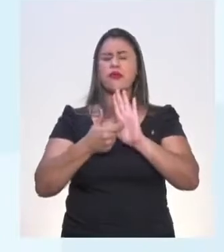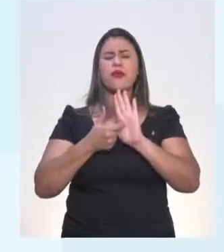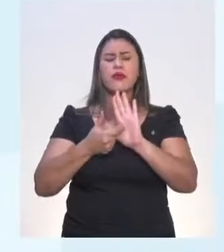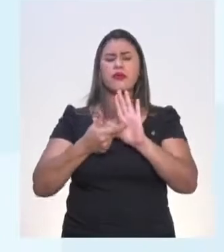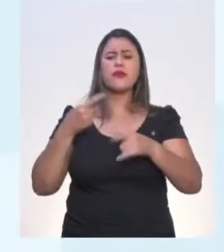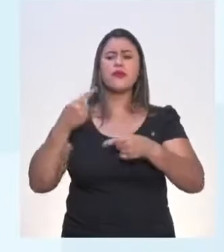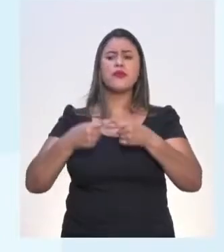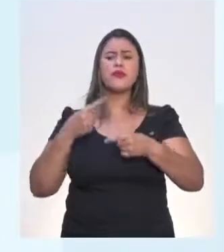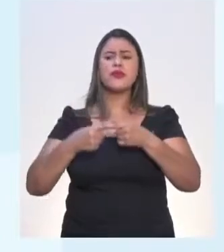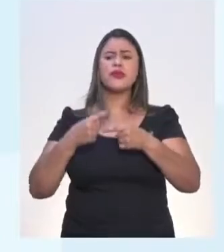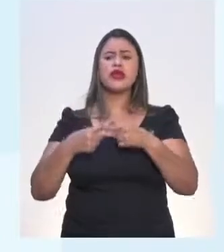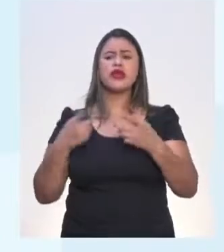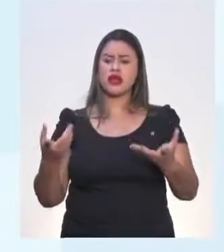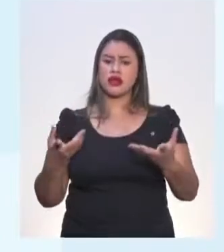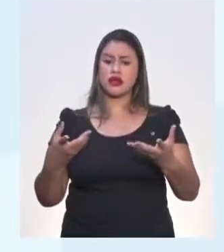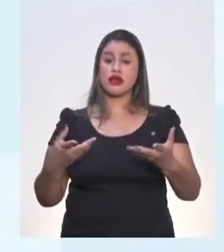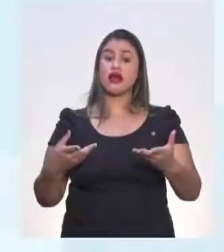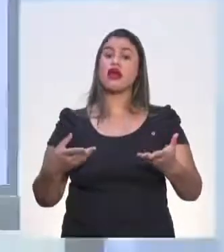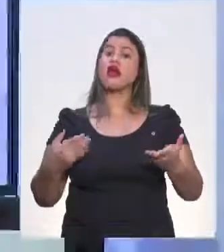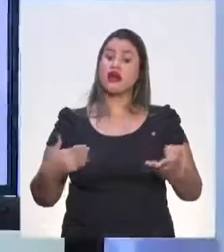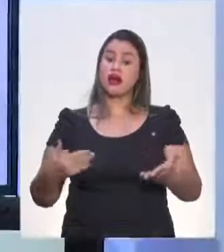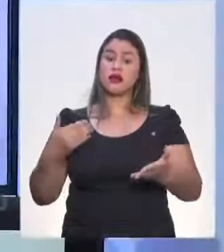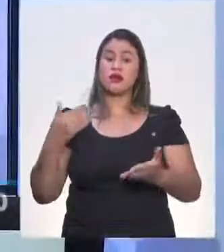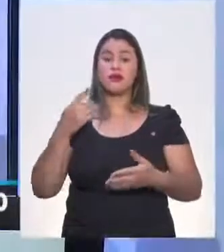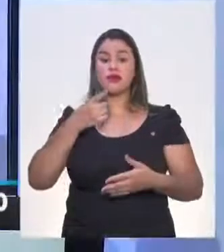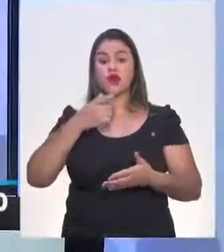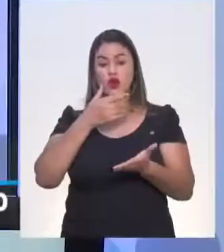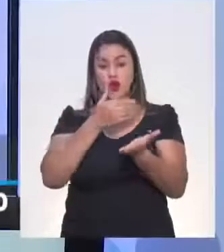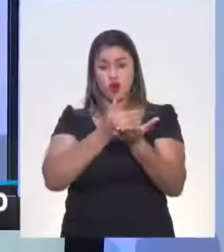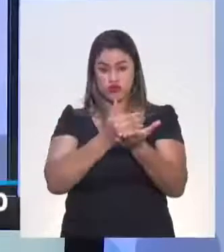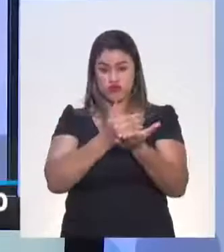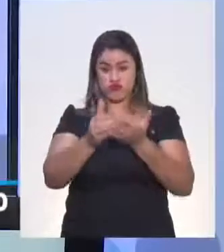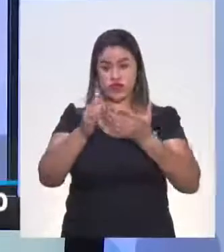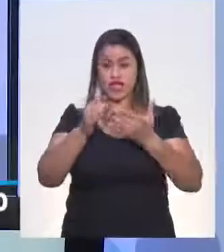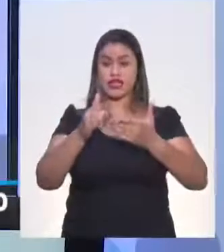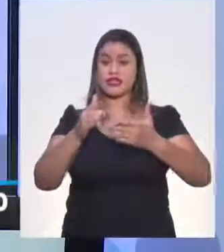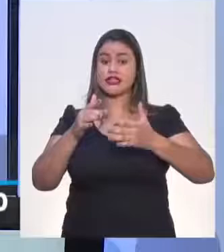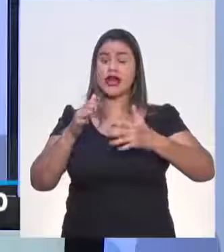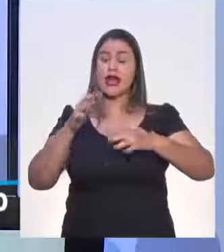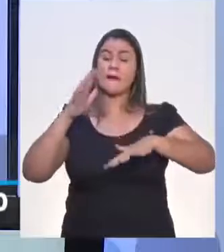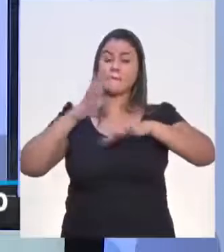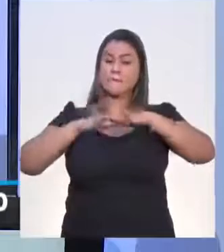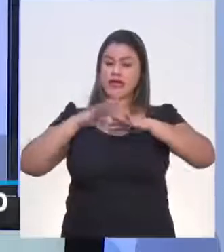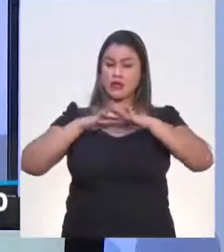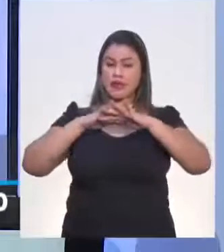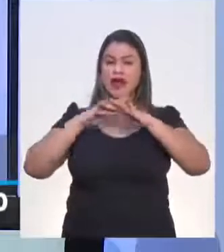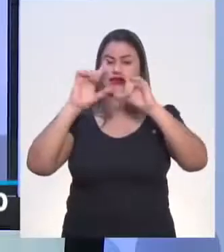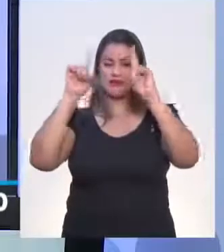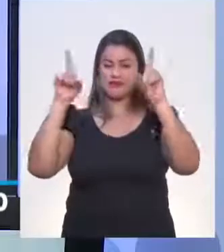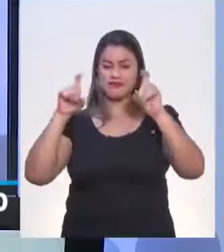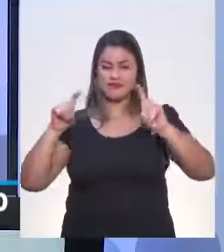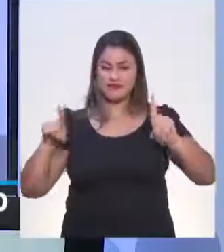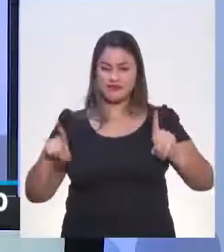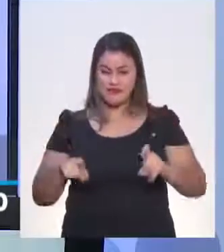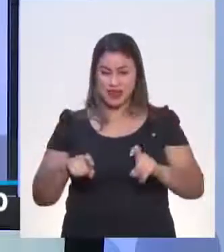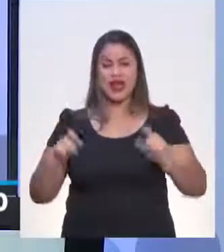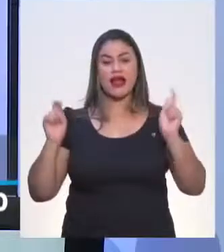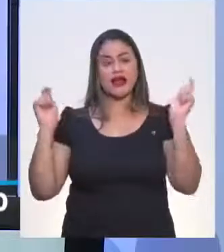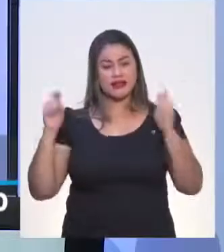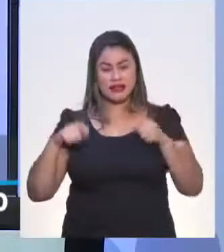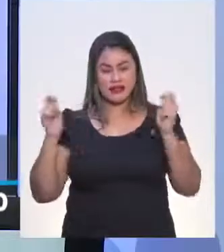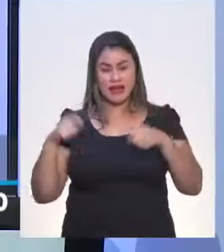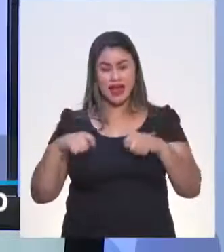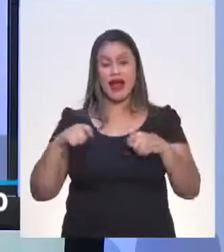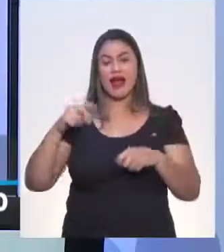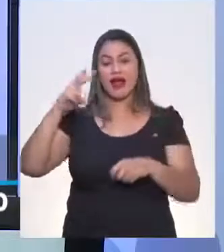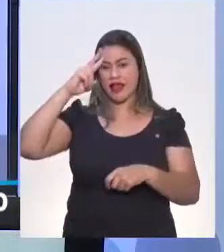esses modelos? Porque a partir dele, eu consigo resolver problemas com o sistema. Lembra o sistema que nós fizemos